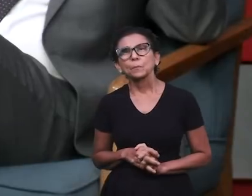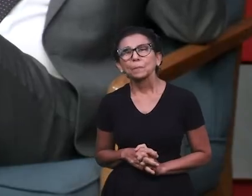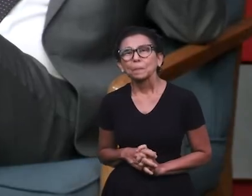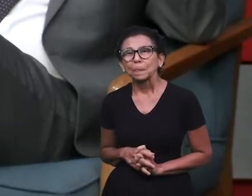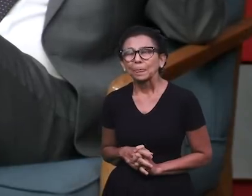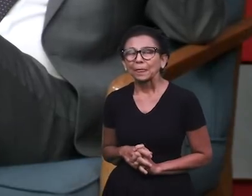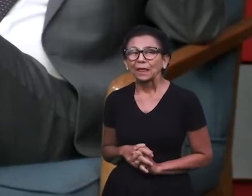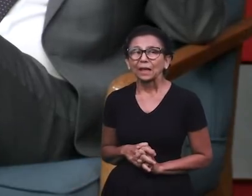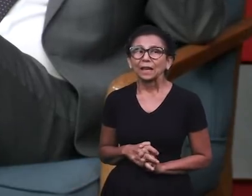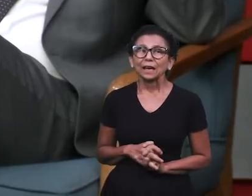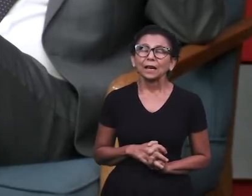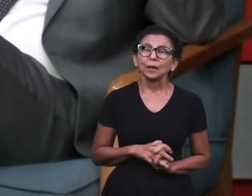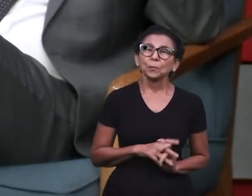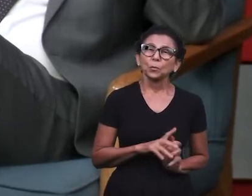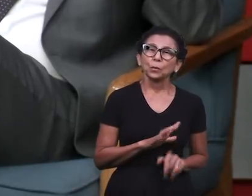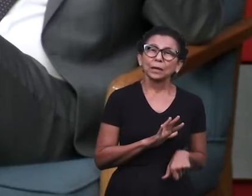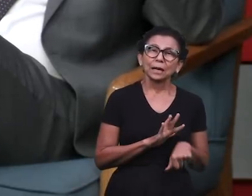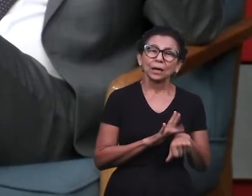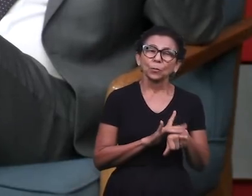muito lenta.